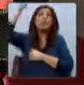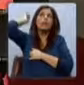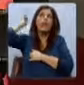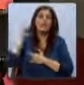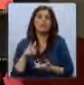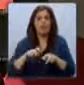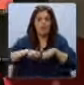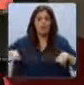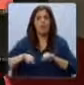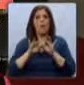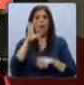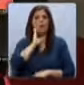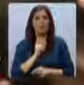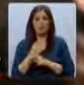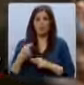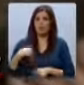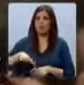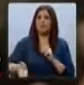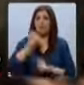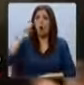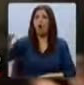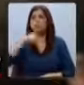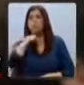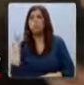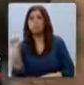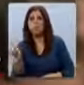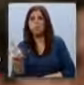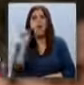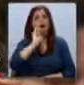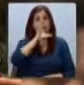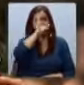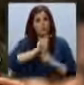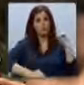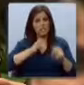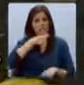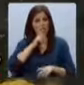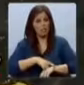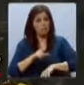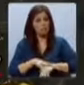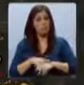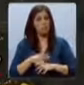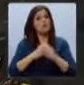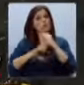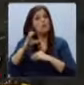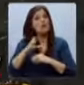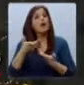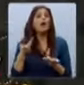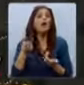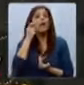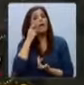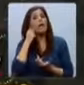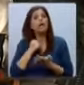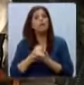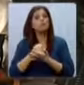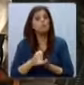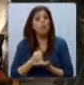se tivéssemos vergonha porque nós conseguimos e outros não a ministra das Finanças diz que é tempo de recompensar os que contribuíram com sacrifício para os